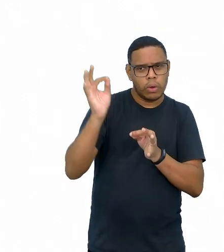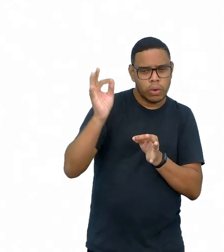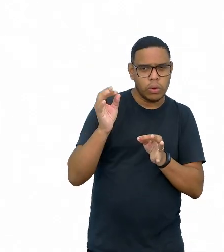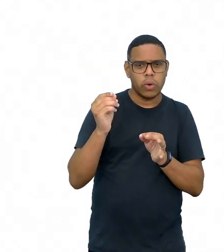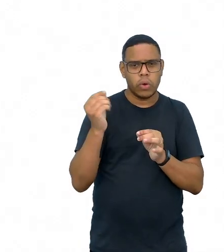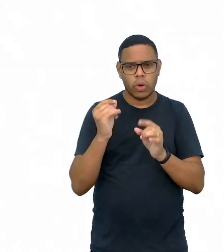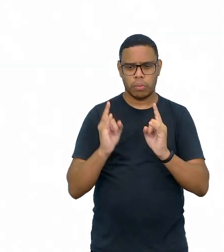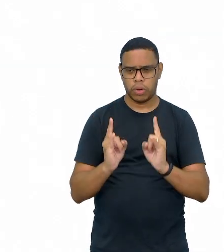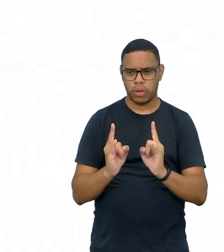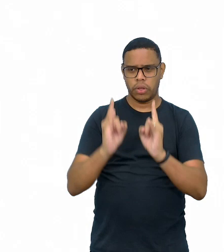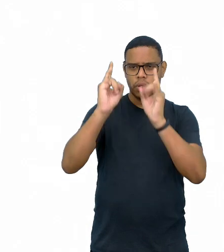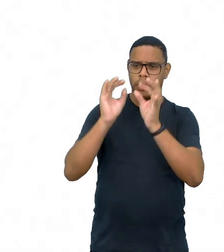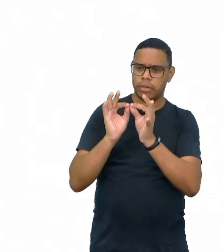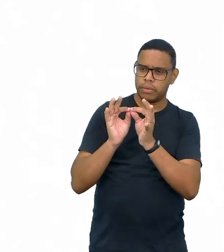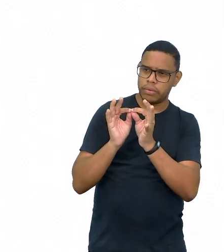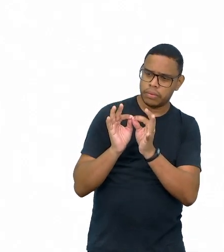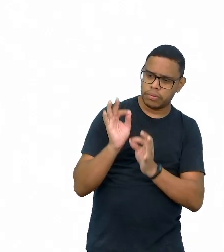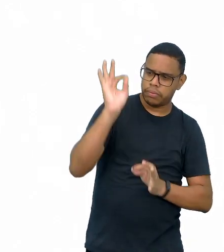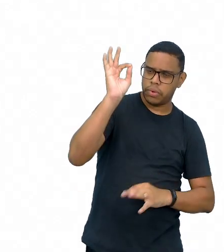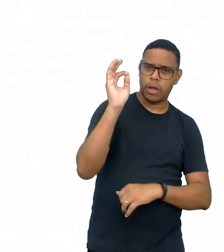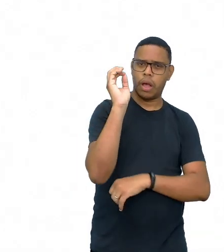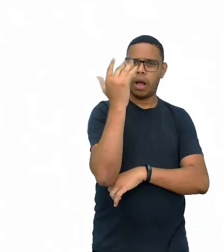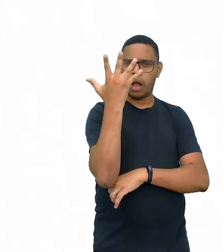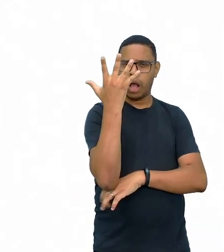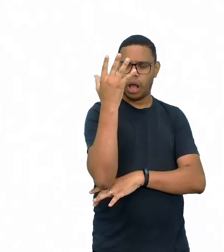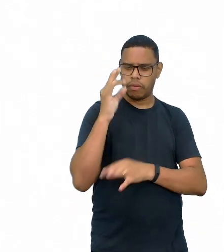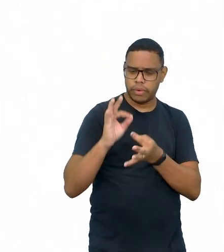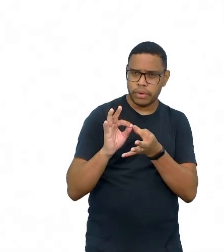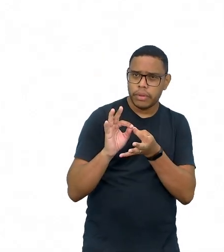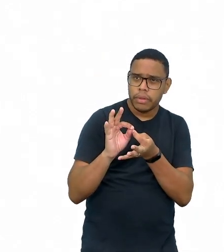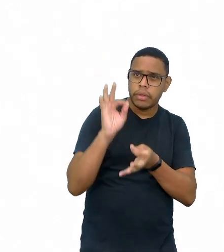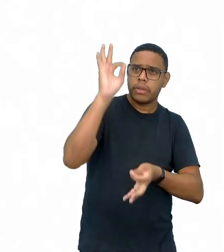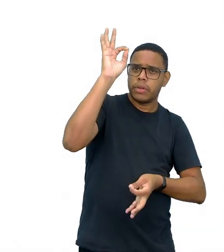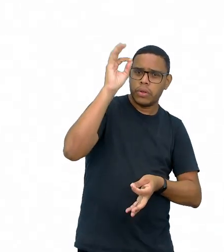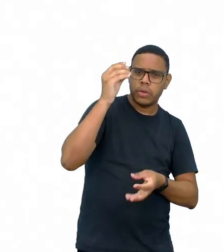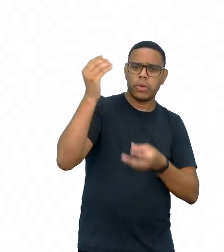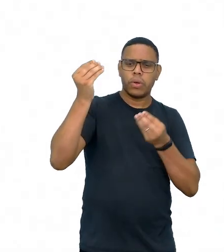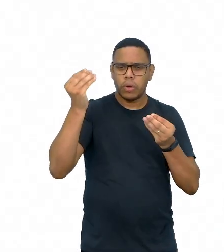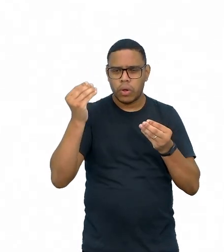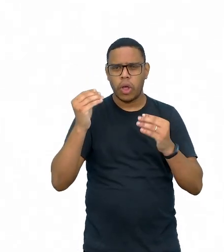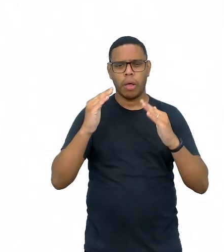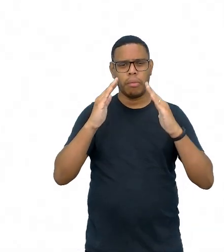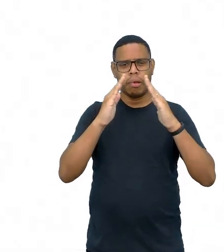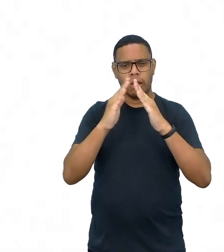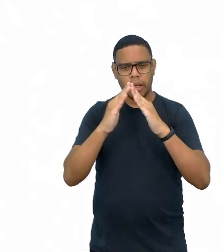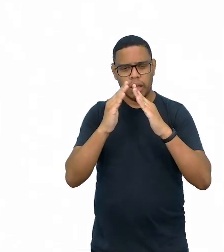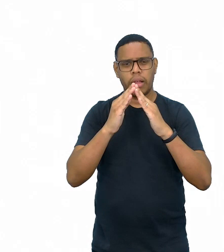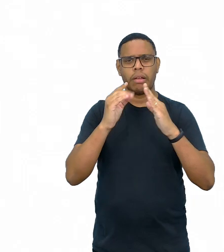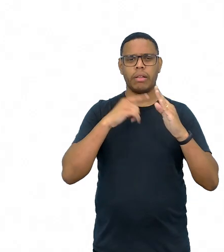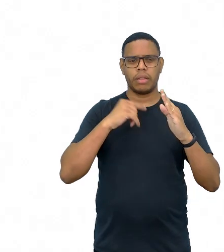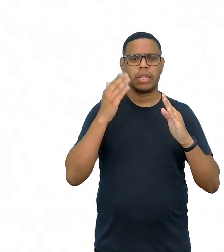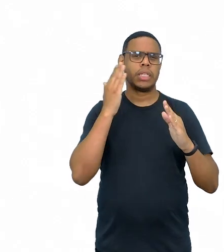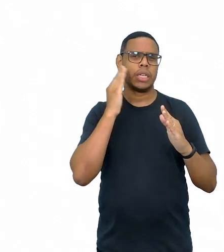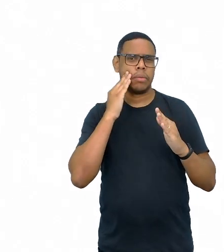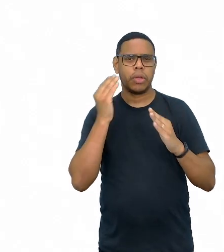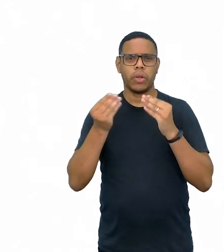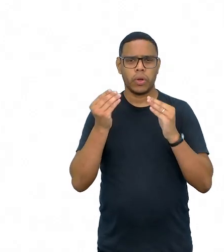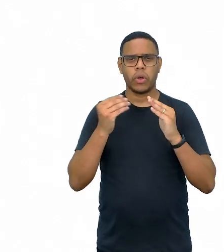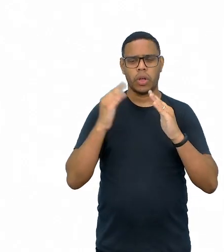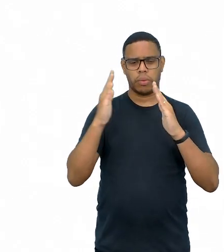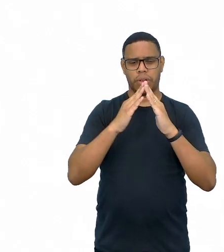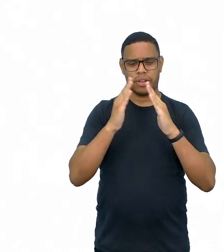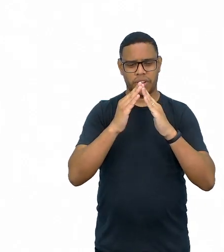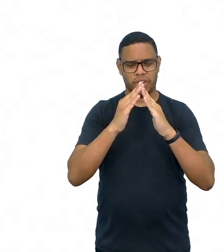altura de prédio, com alturas de árvores, com a medida em telhados, né, para saber a altura de um